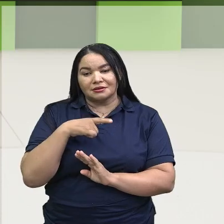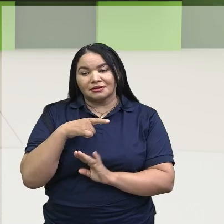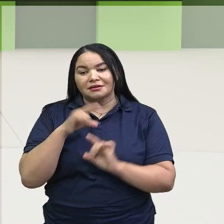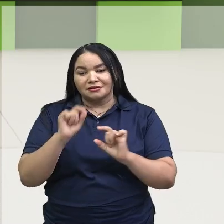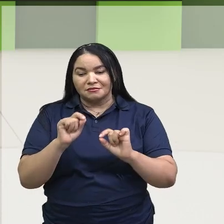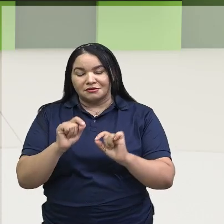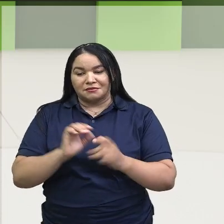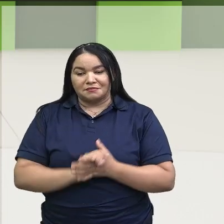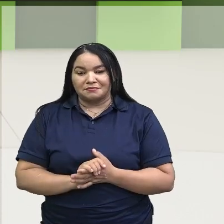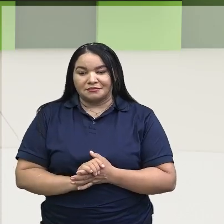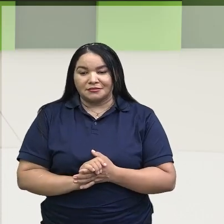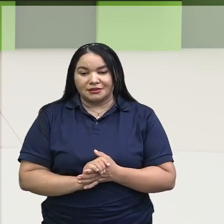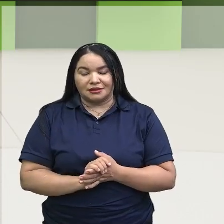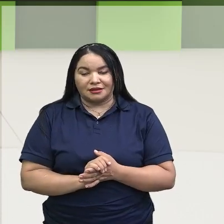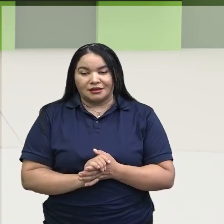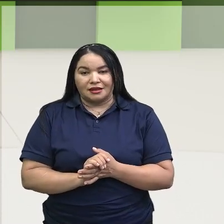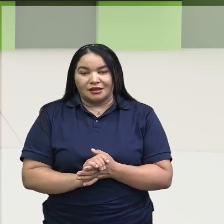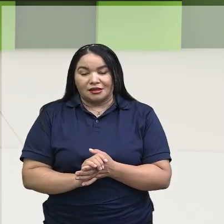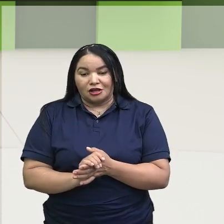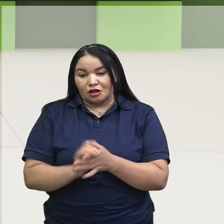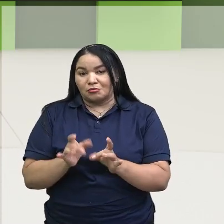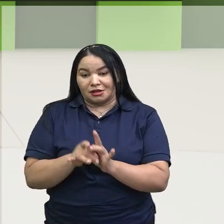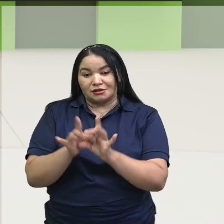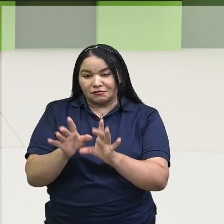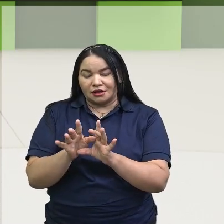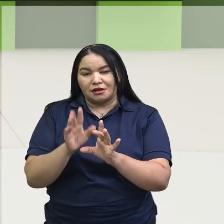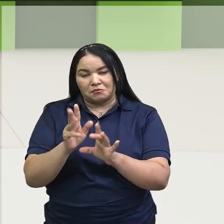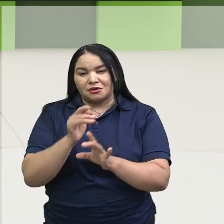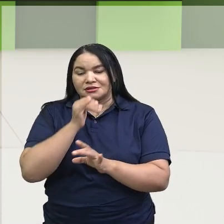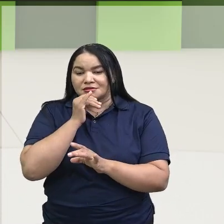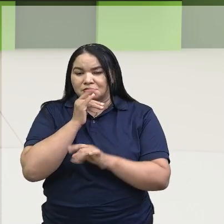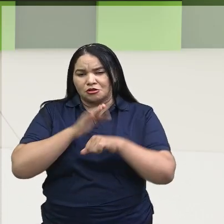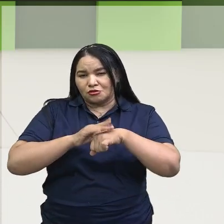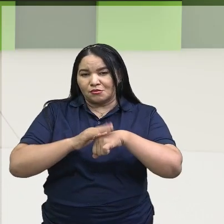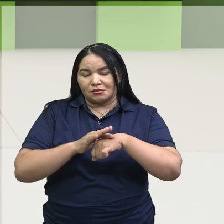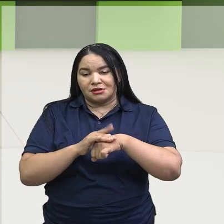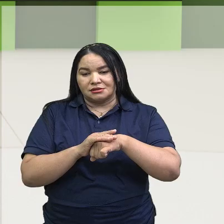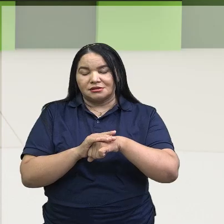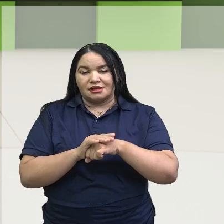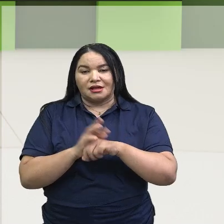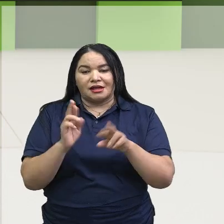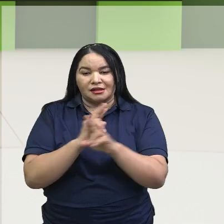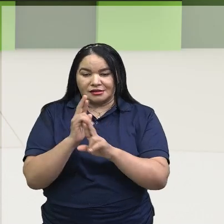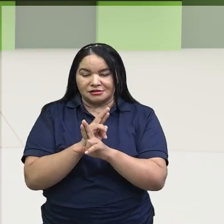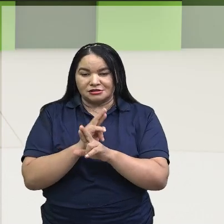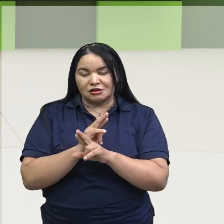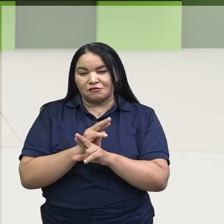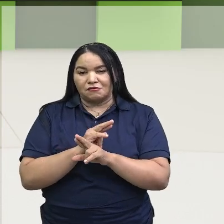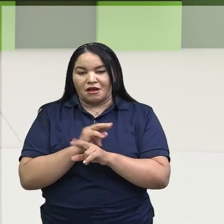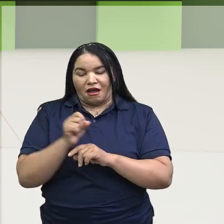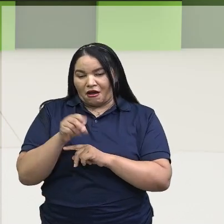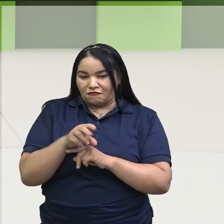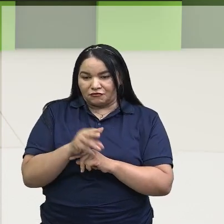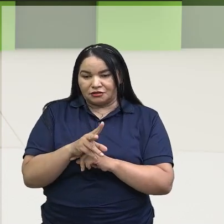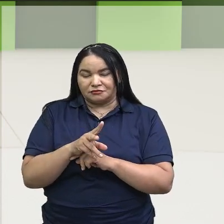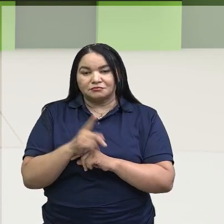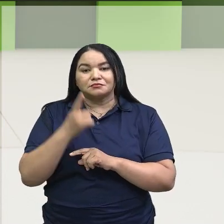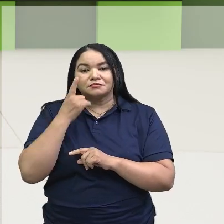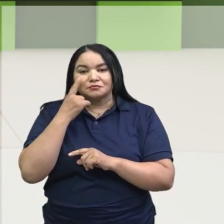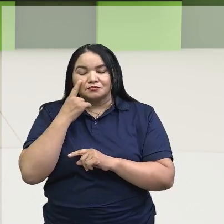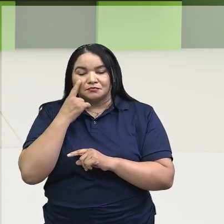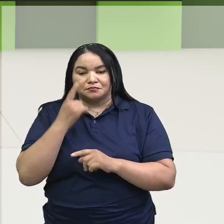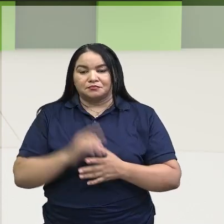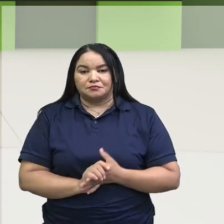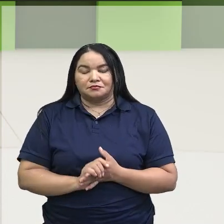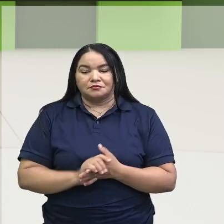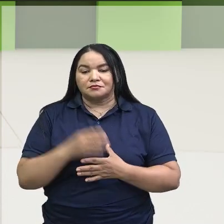para ali se livrar de, por exemplo, infecções relacionadas a vírus, né? Então, a gente tem aqui uma animação que ela mostra para a gente